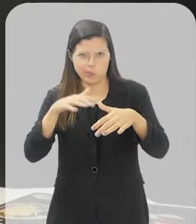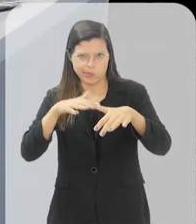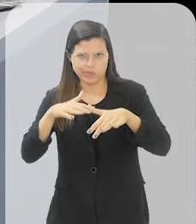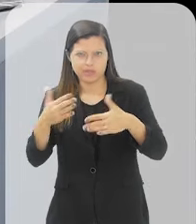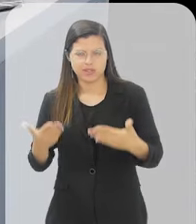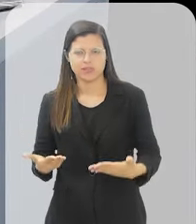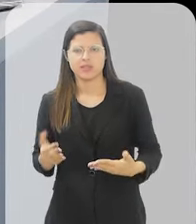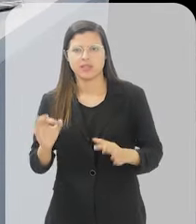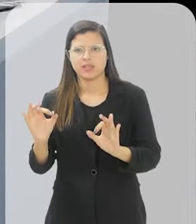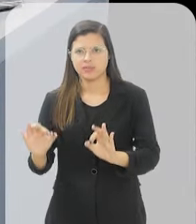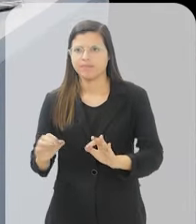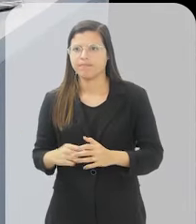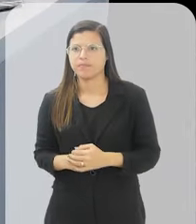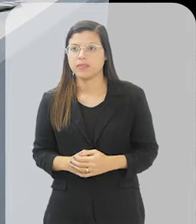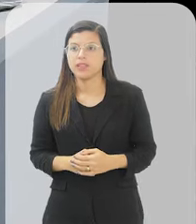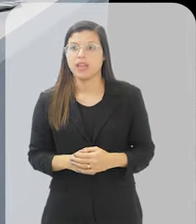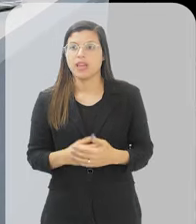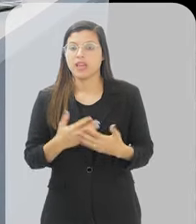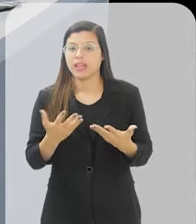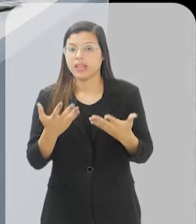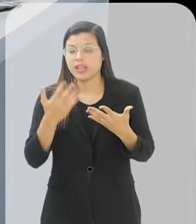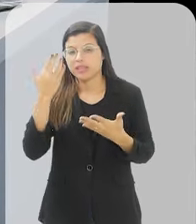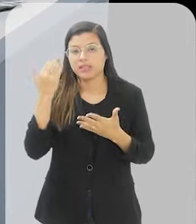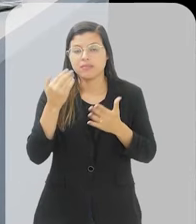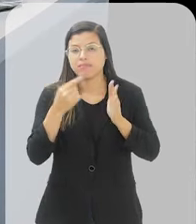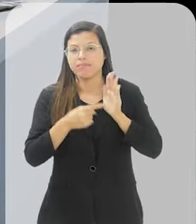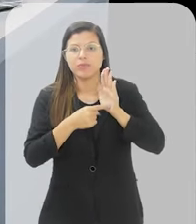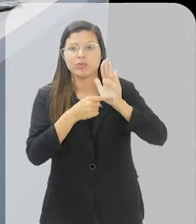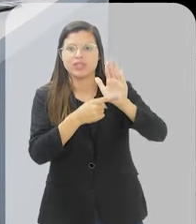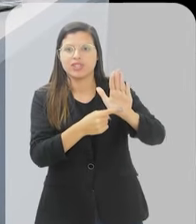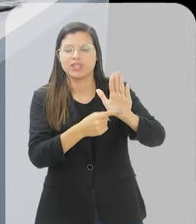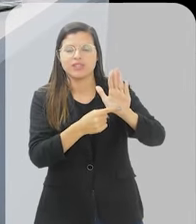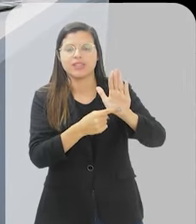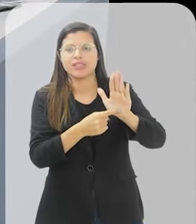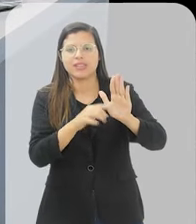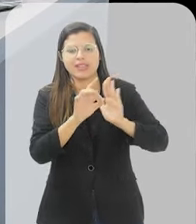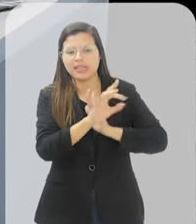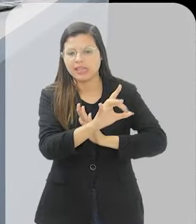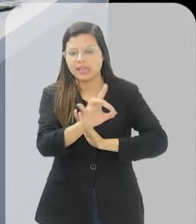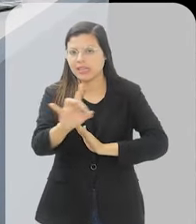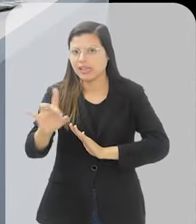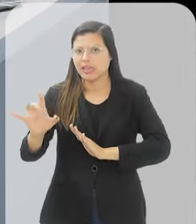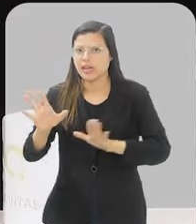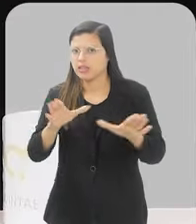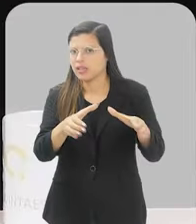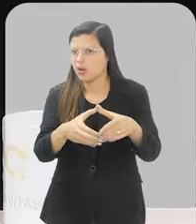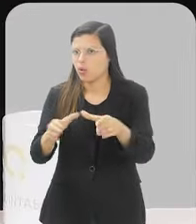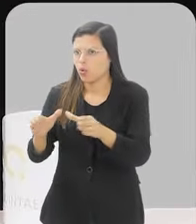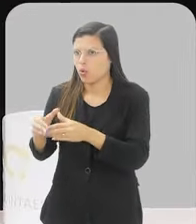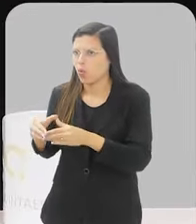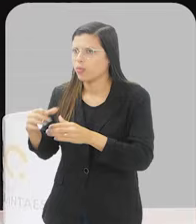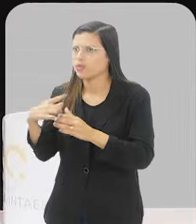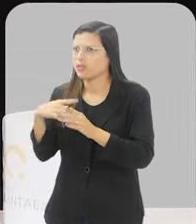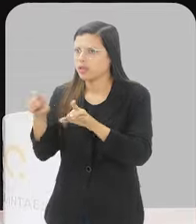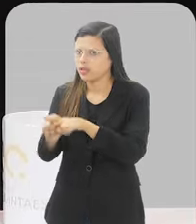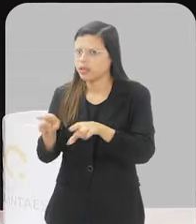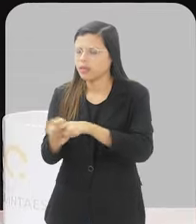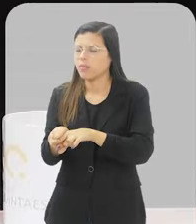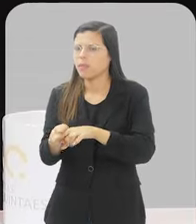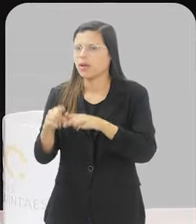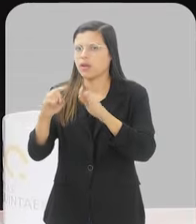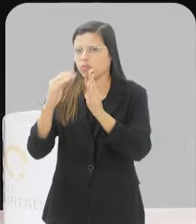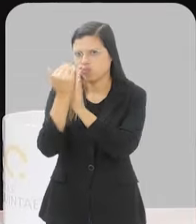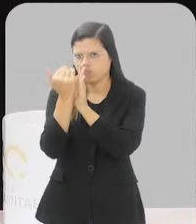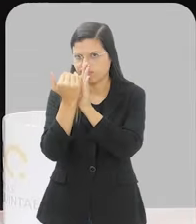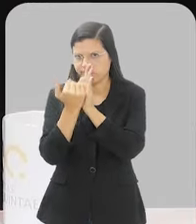e ele, ele faz questão de saber quem são os destaques que estão em cada alegoria. Claro que vai uma planilha para a